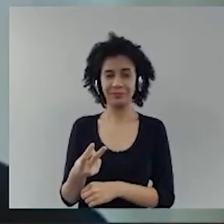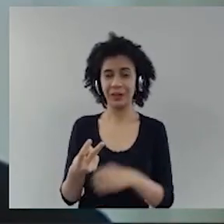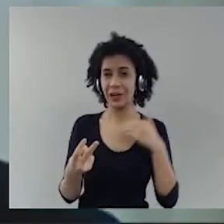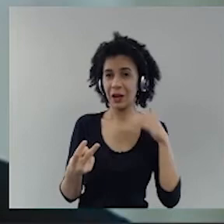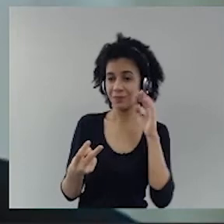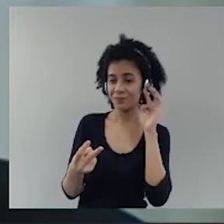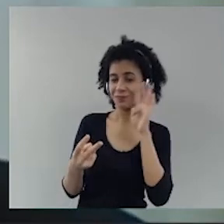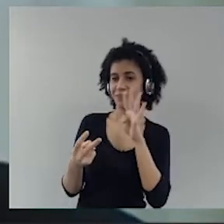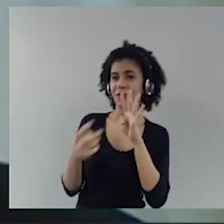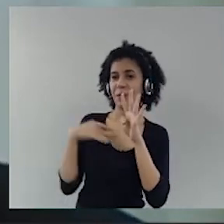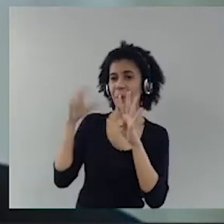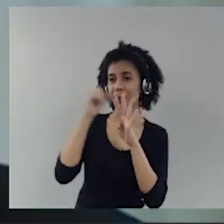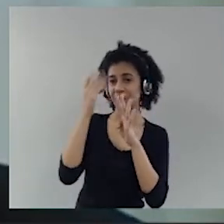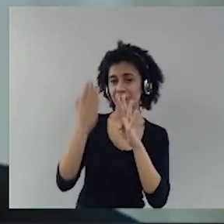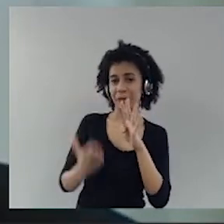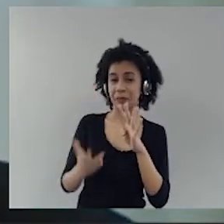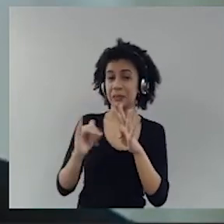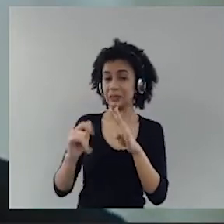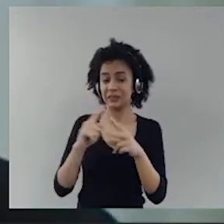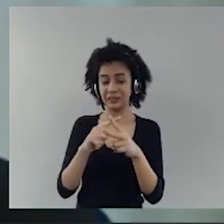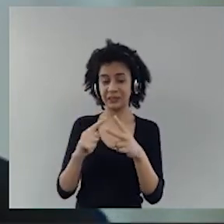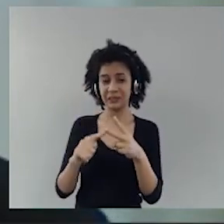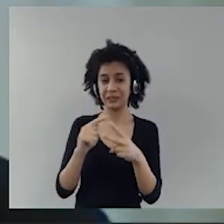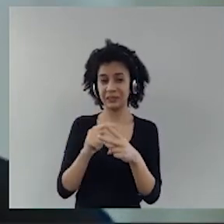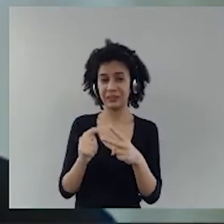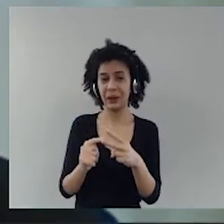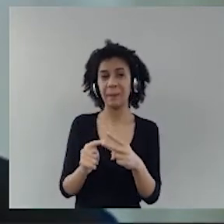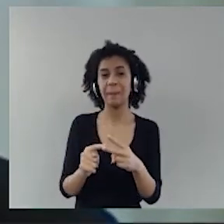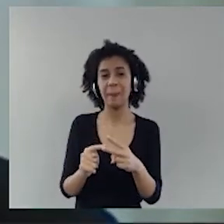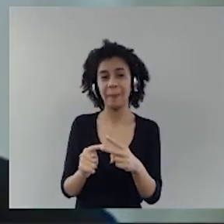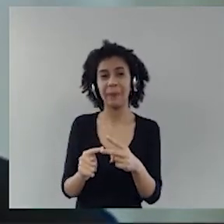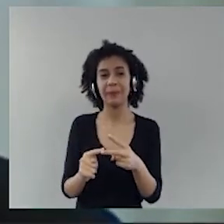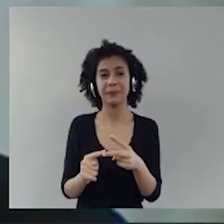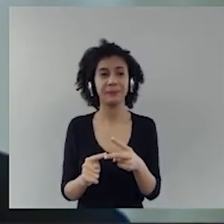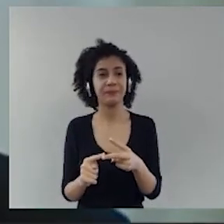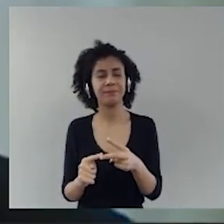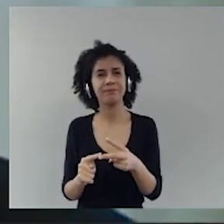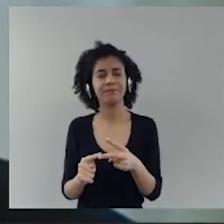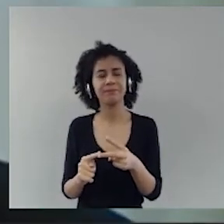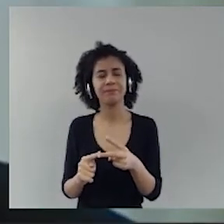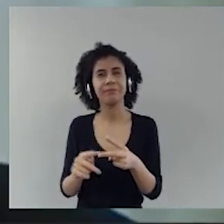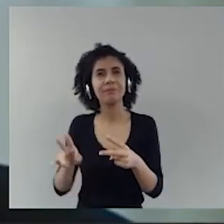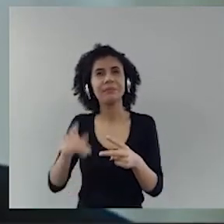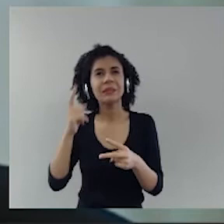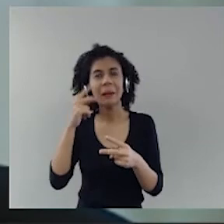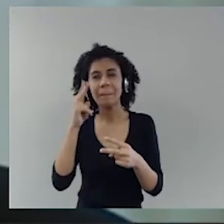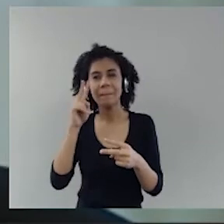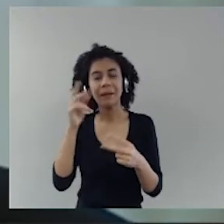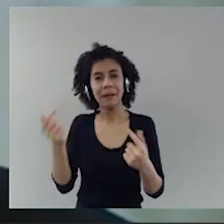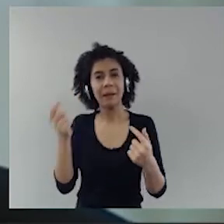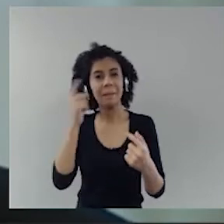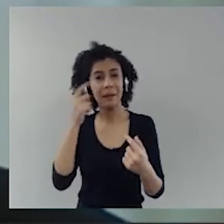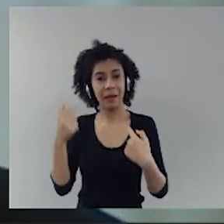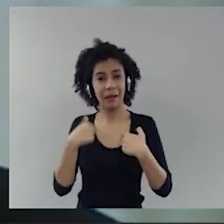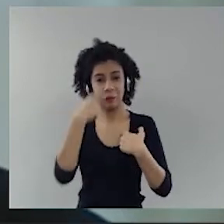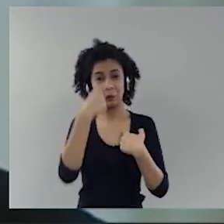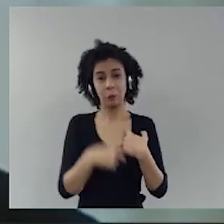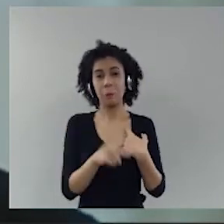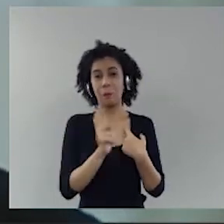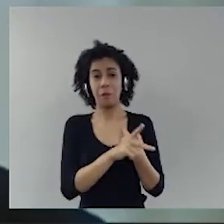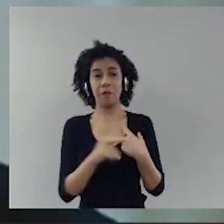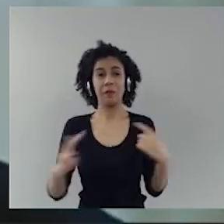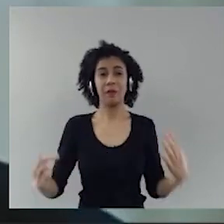se porventura qualquer dos dois o que é projetou esta imagem a minha